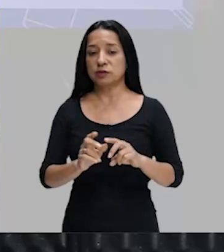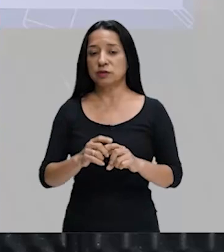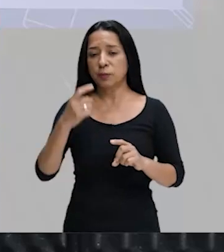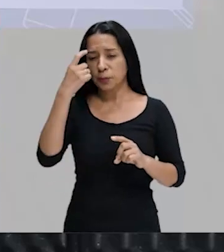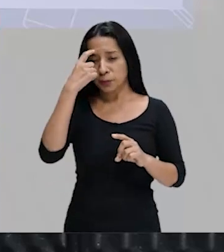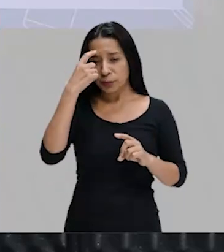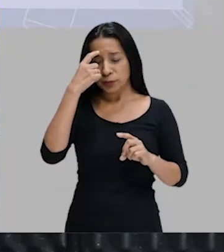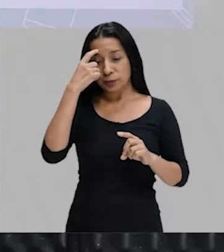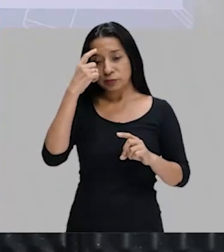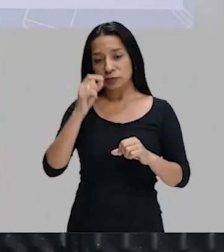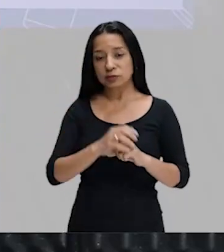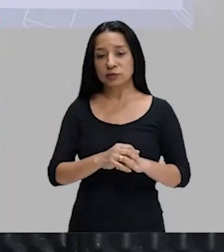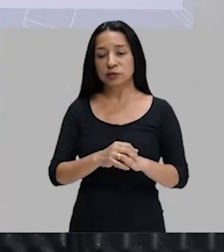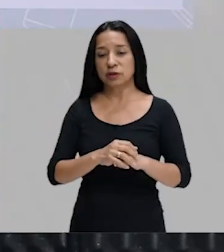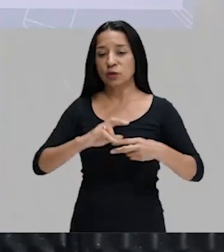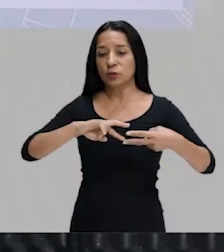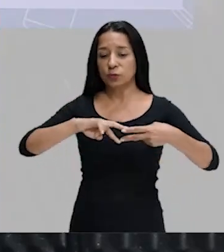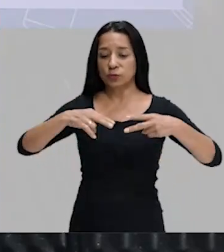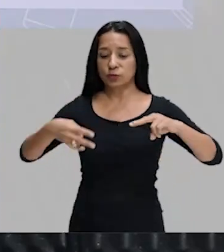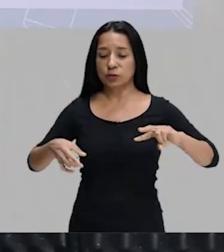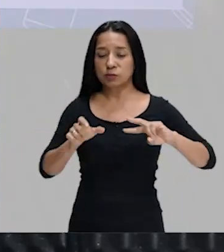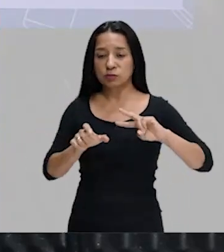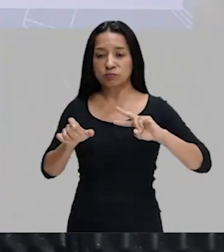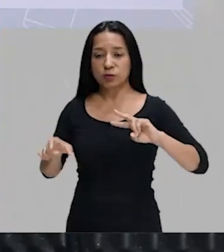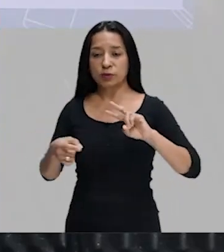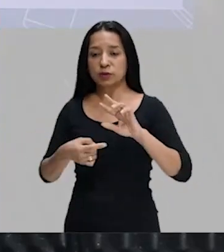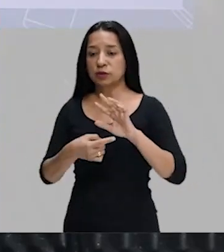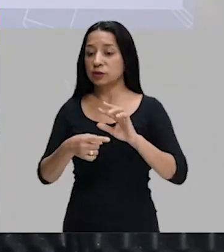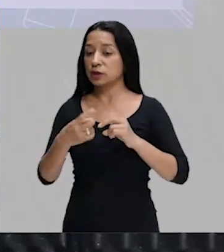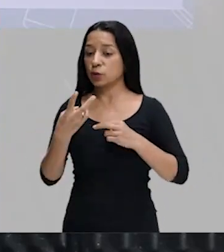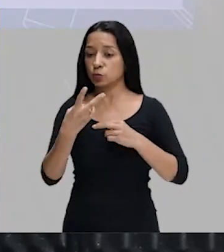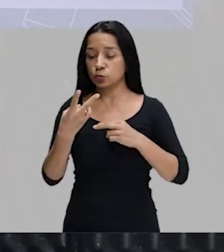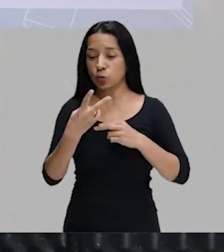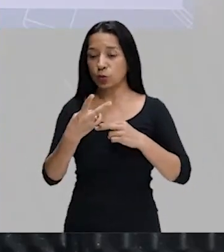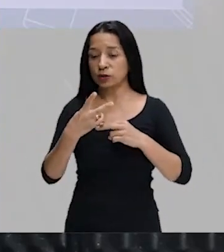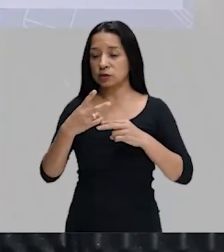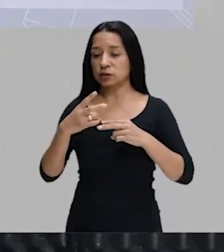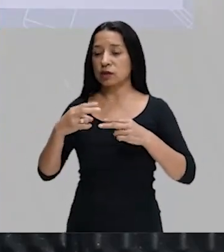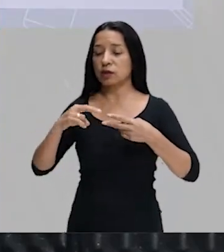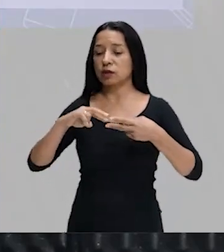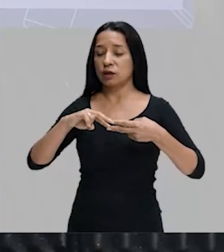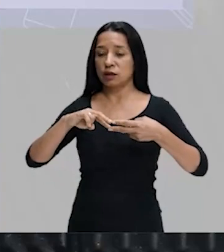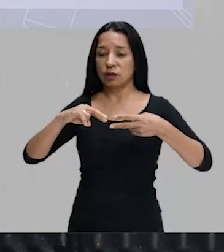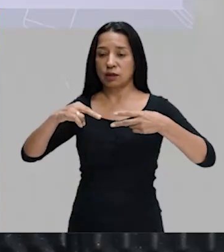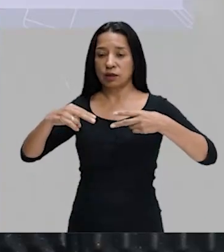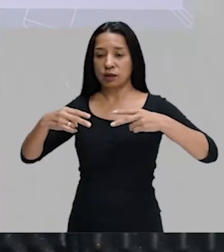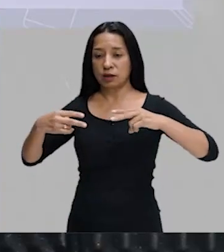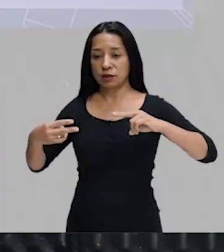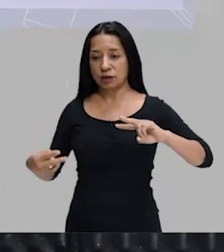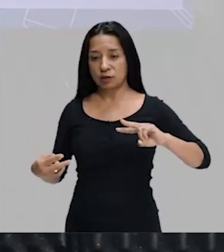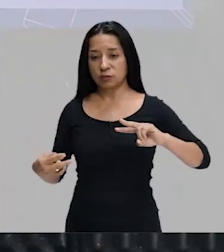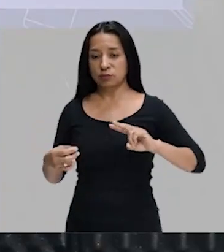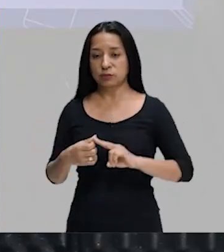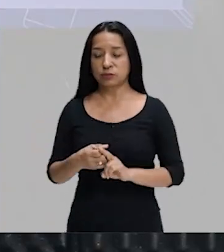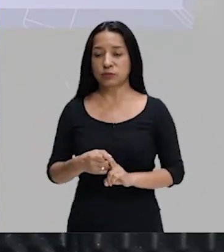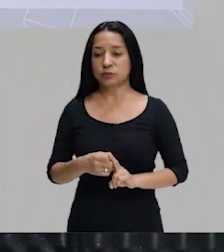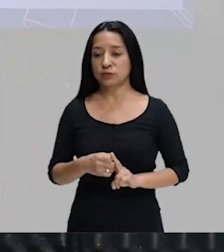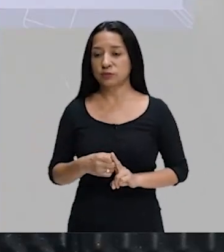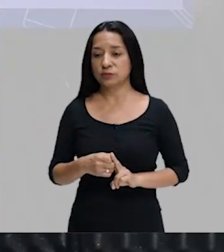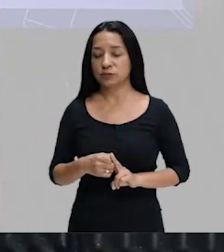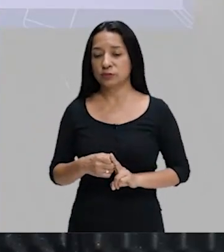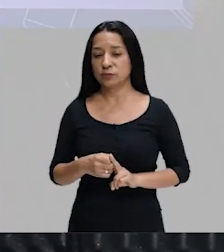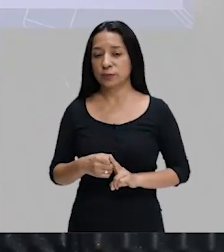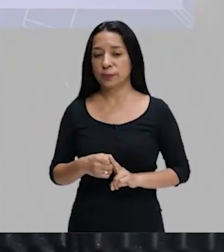dominante e um recessivo, tá? Estão localizados na região não homóloga do Y. Então, se ele está localizado na